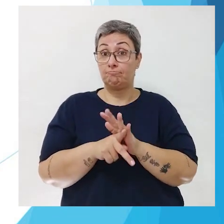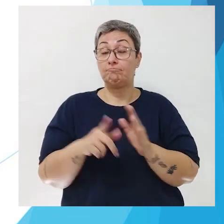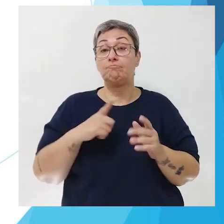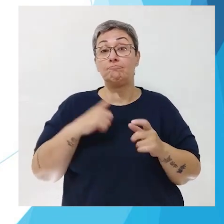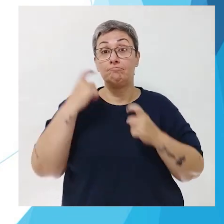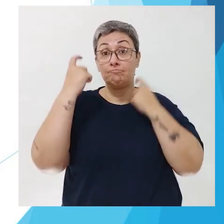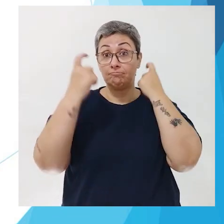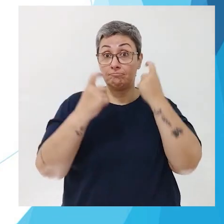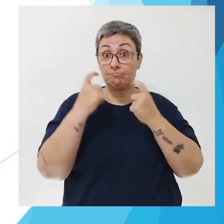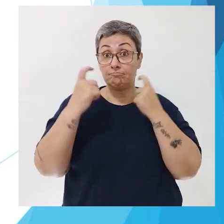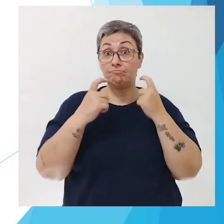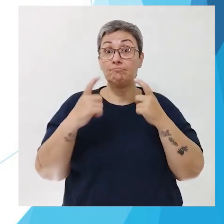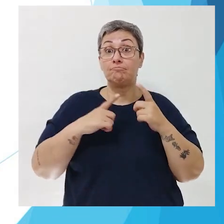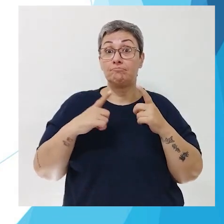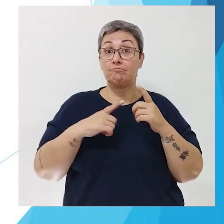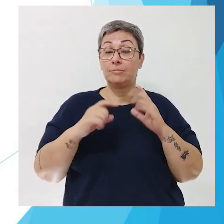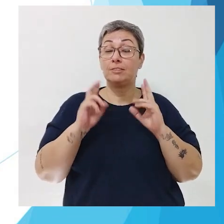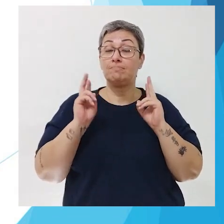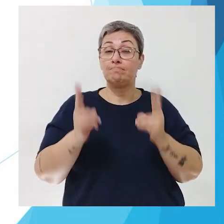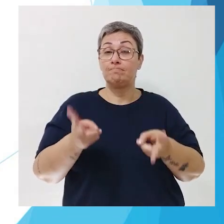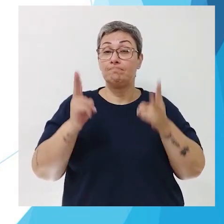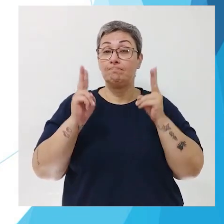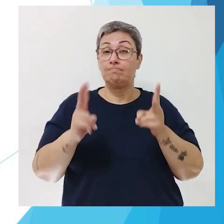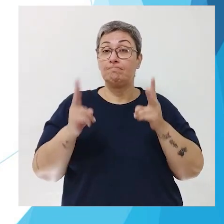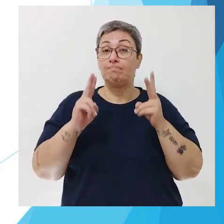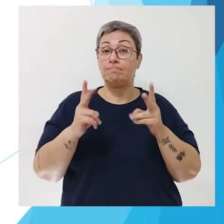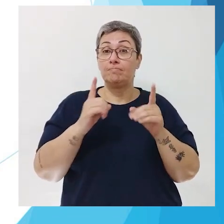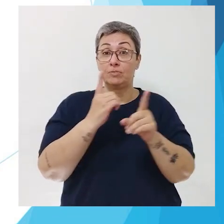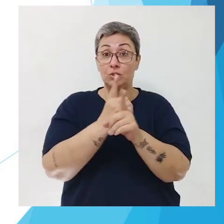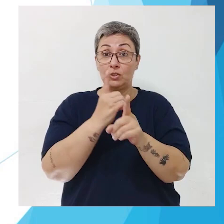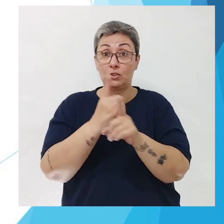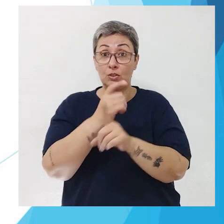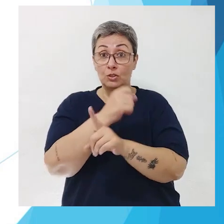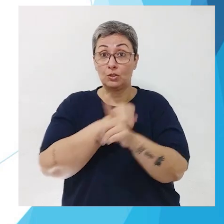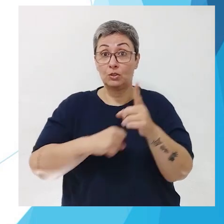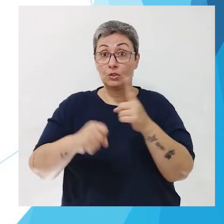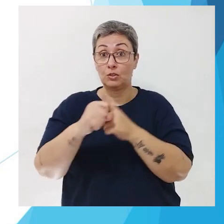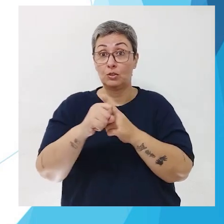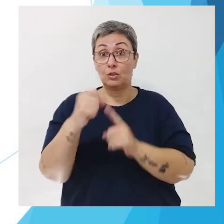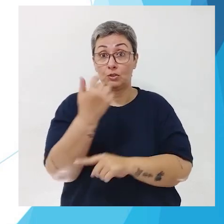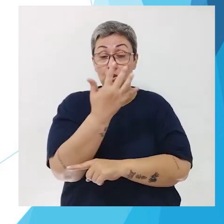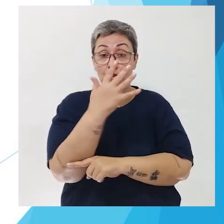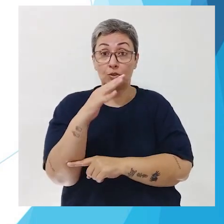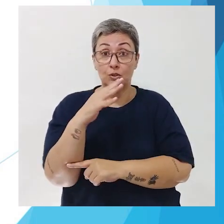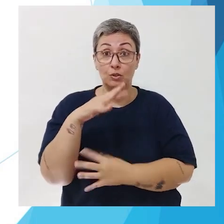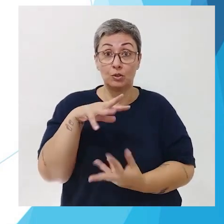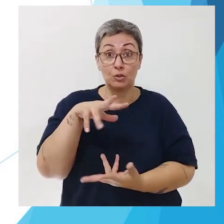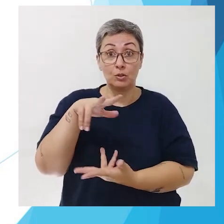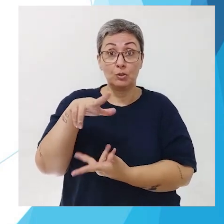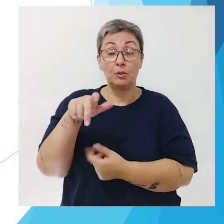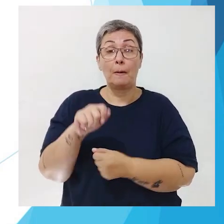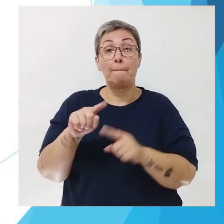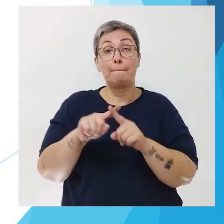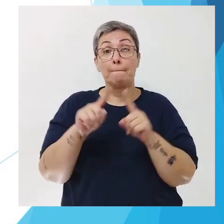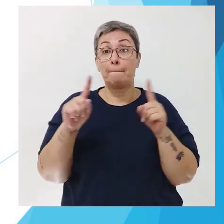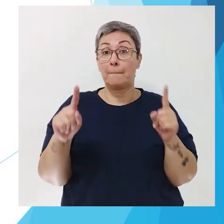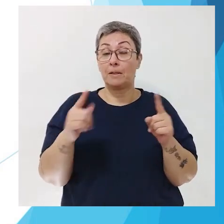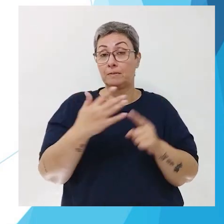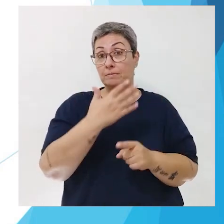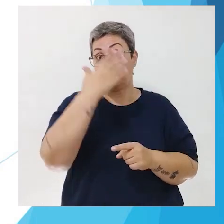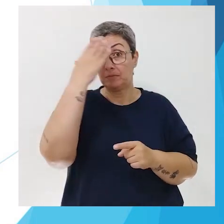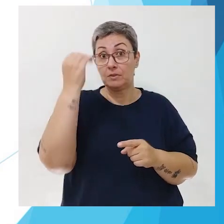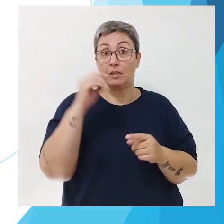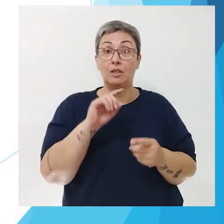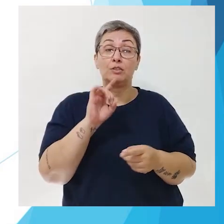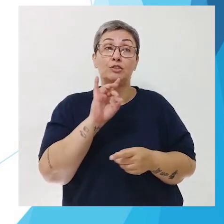É uma preocupação que está constantemente nos encontros socioambientais internacionais, mas não podemos deixar